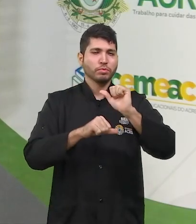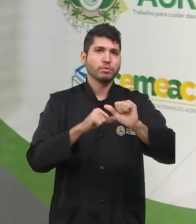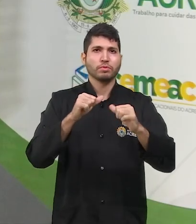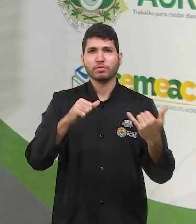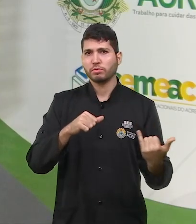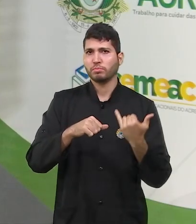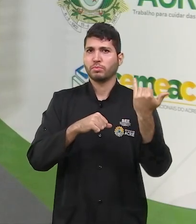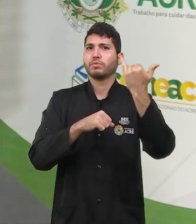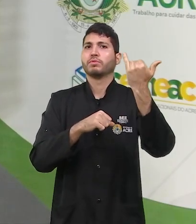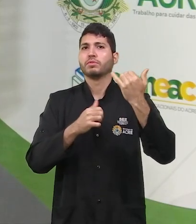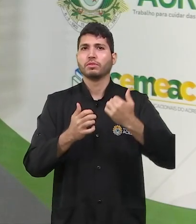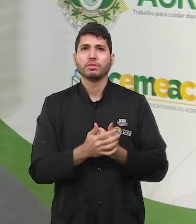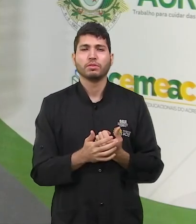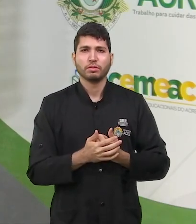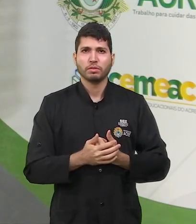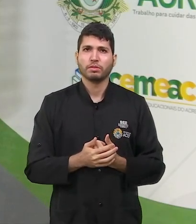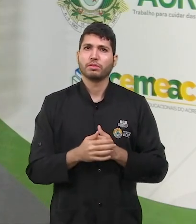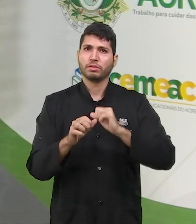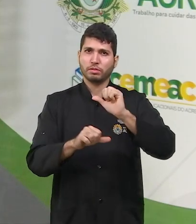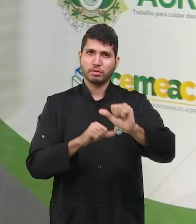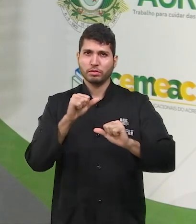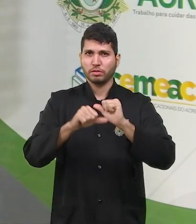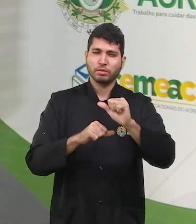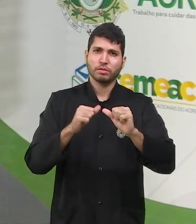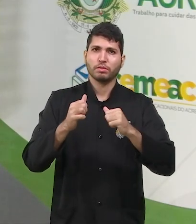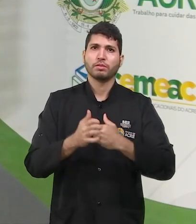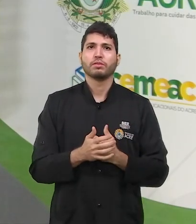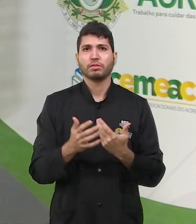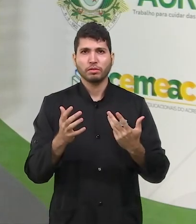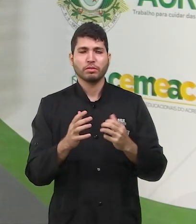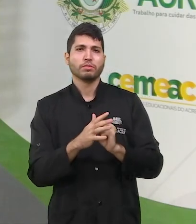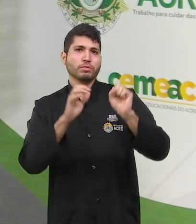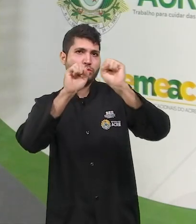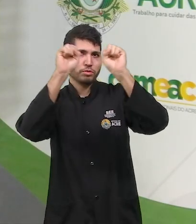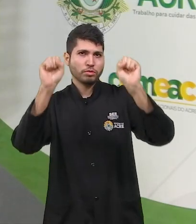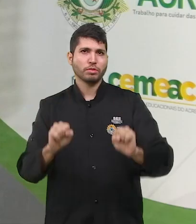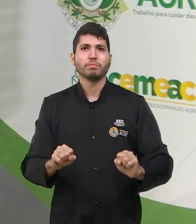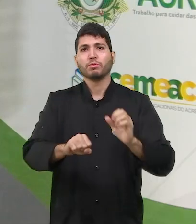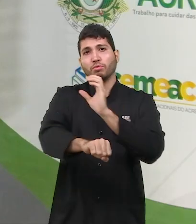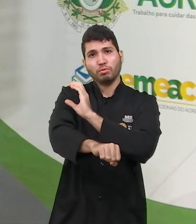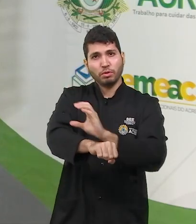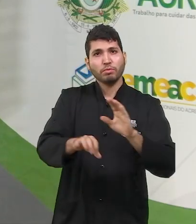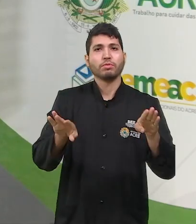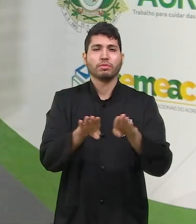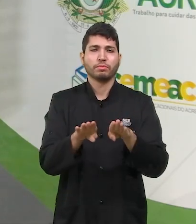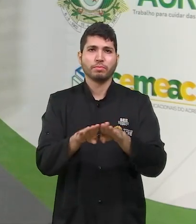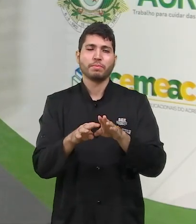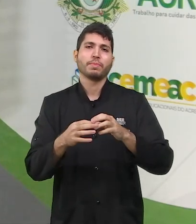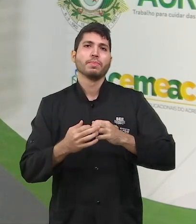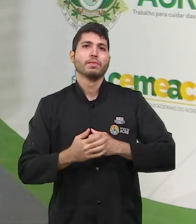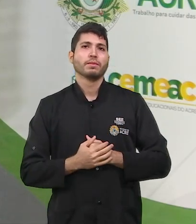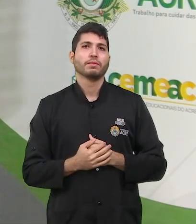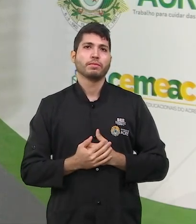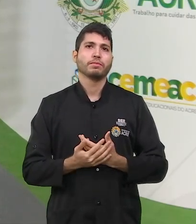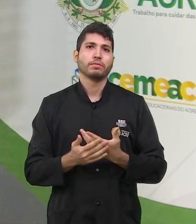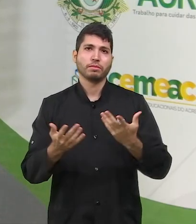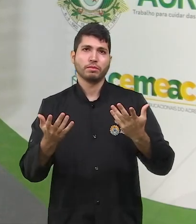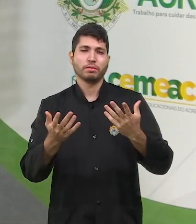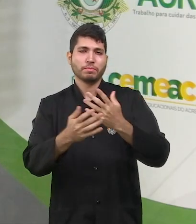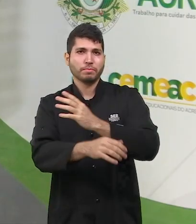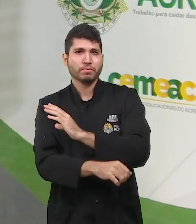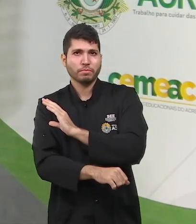Essas mudanças, elas ocorrem também nos padrões culturais. Sim, existem padrões culturais que acabam